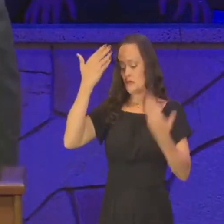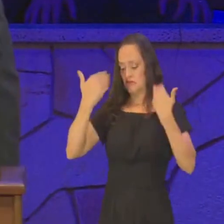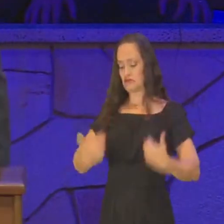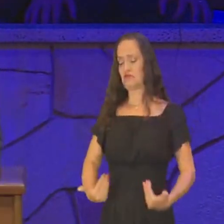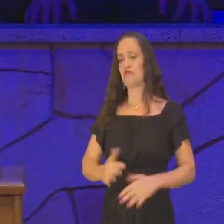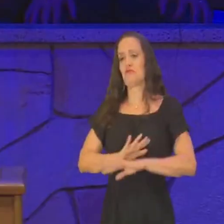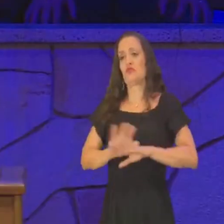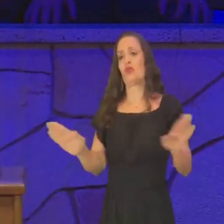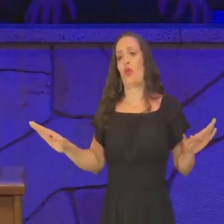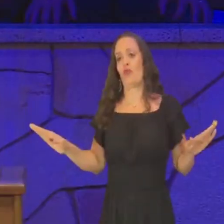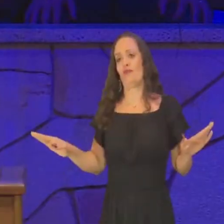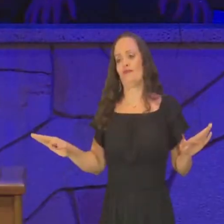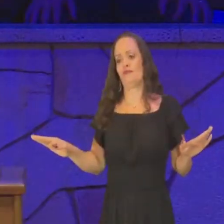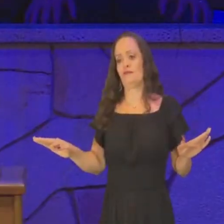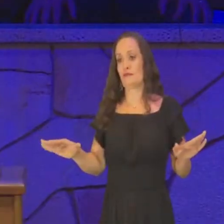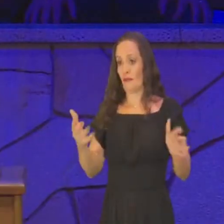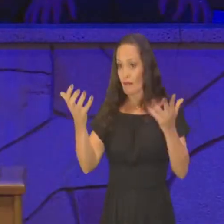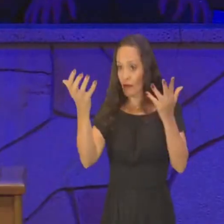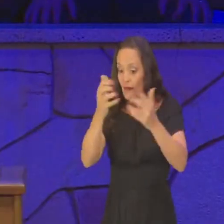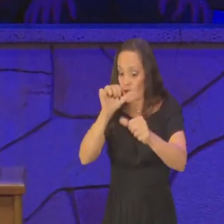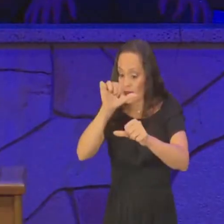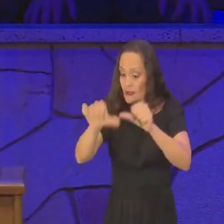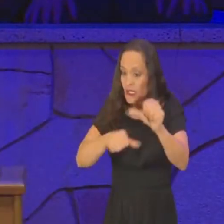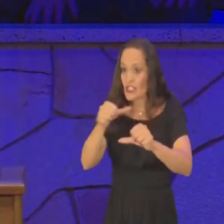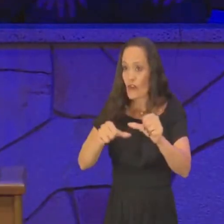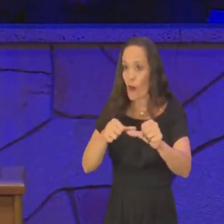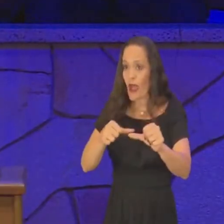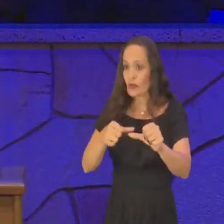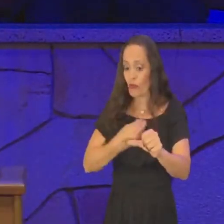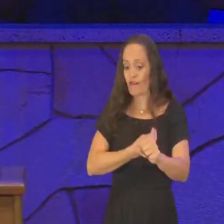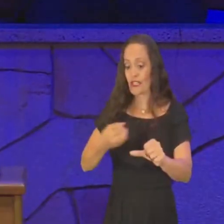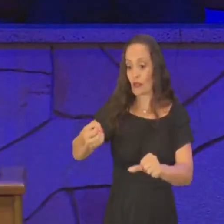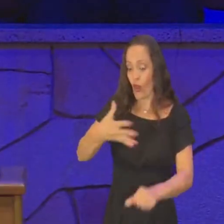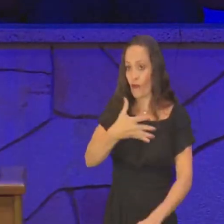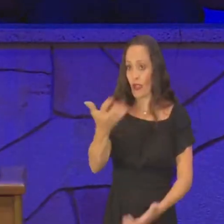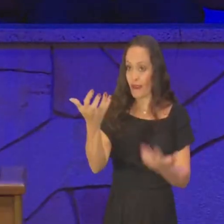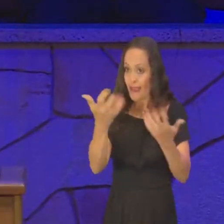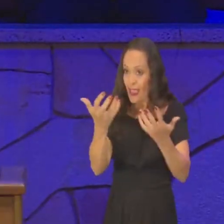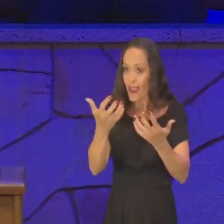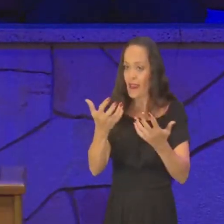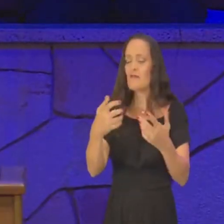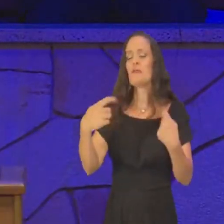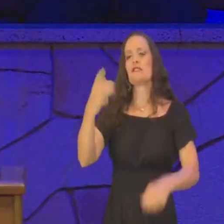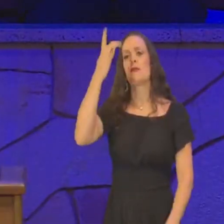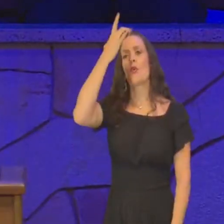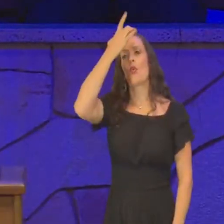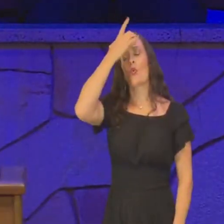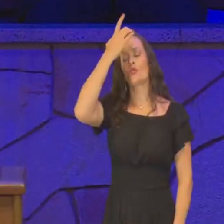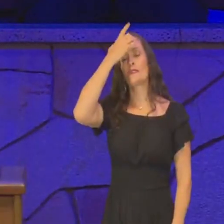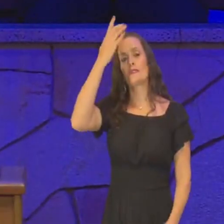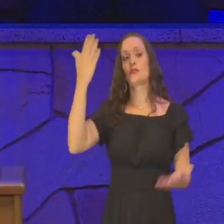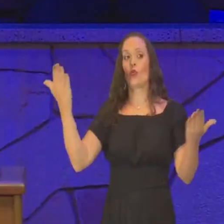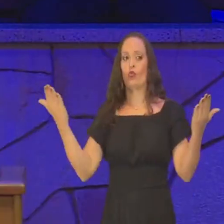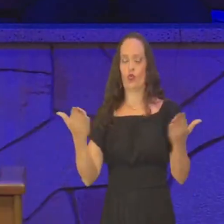Se desejamos ser restaurados, essa precisa ser a nossa consciência nessa